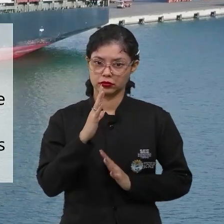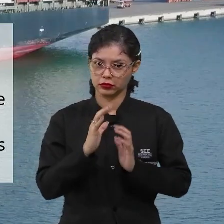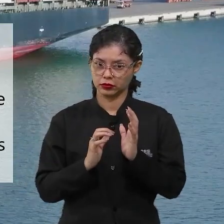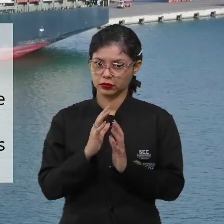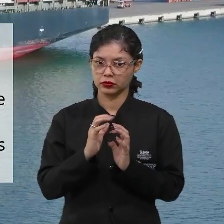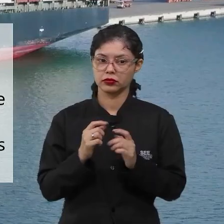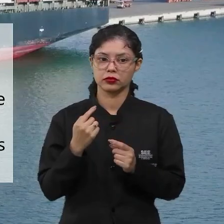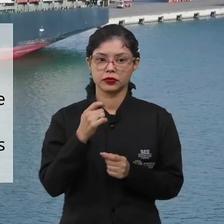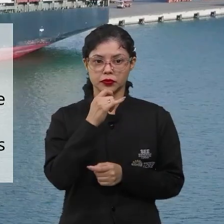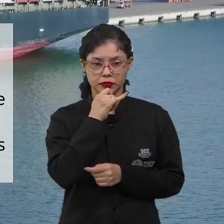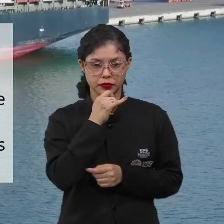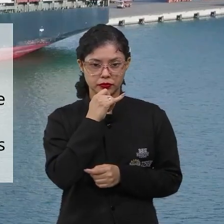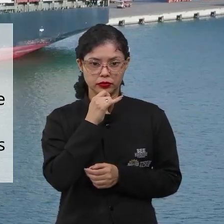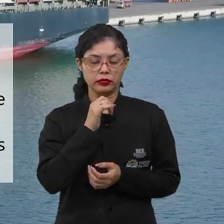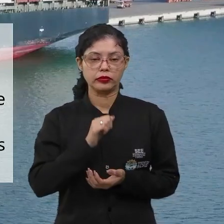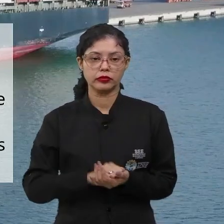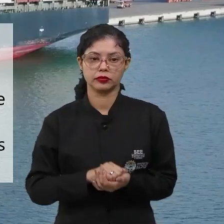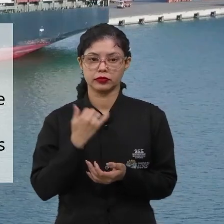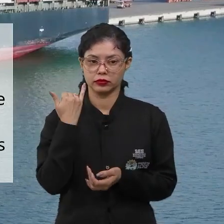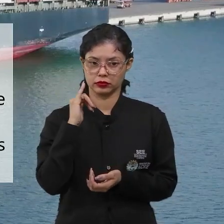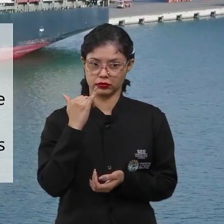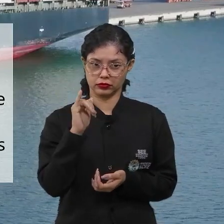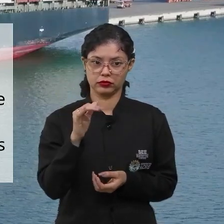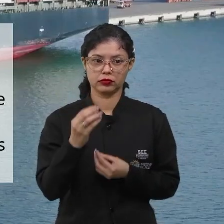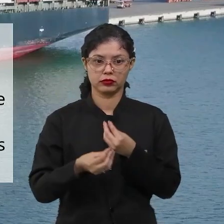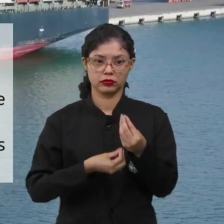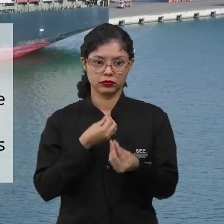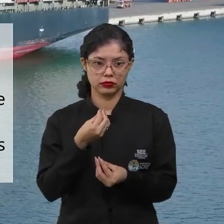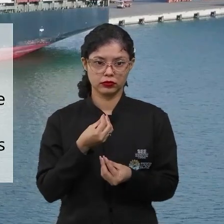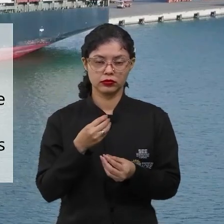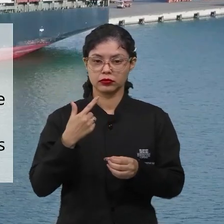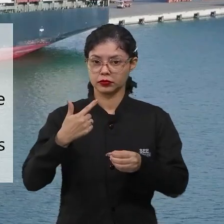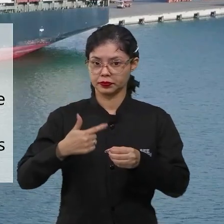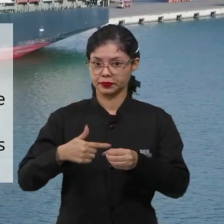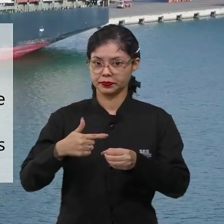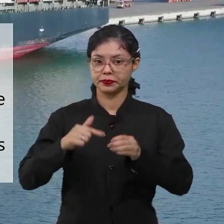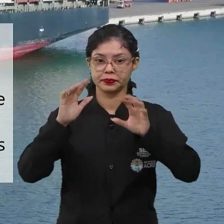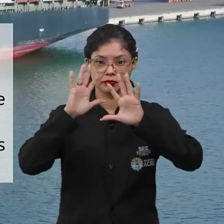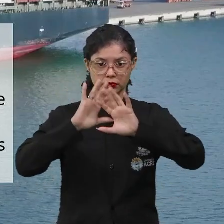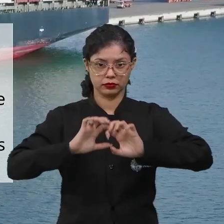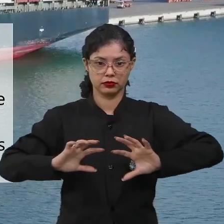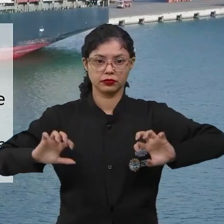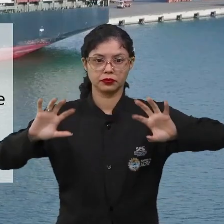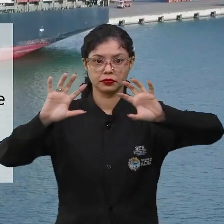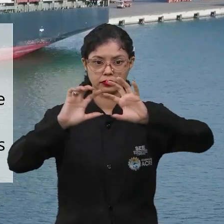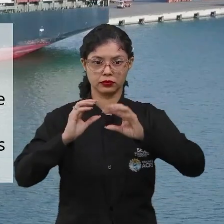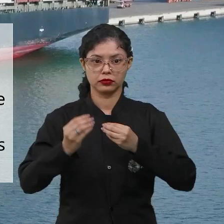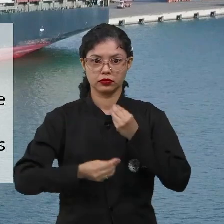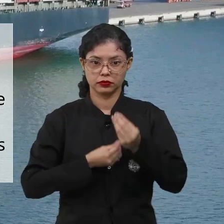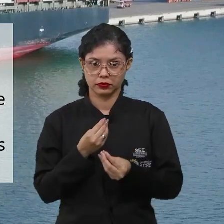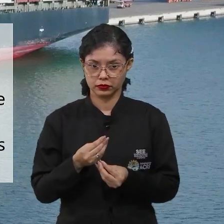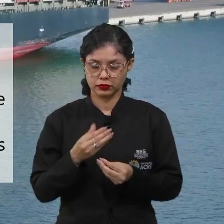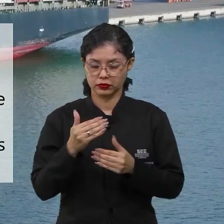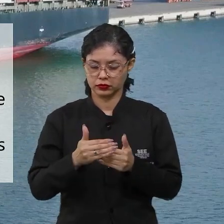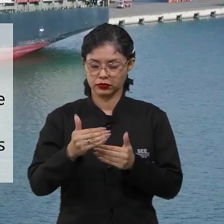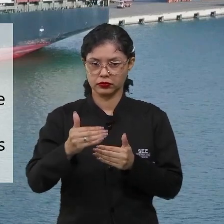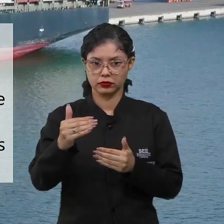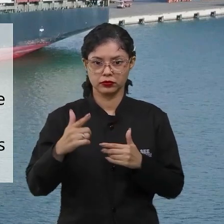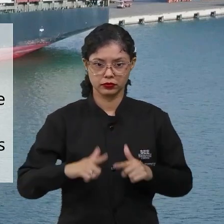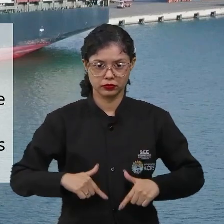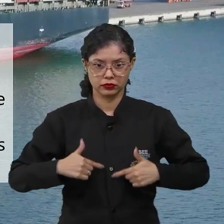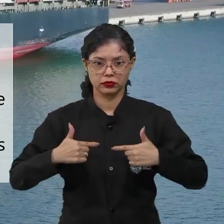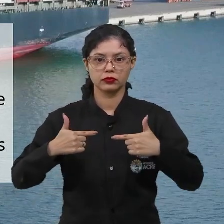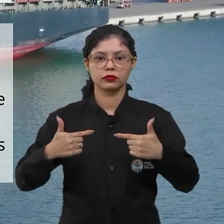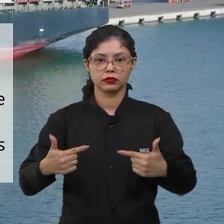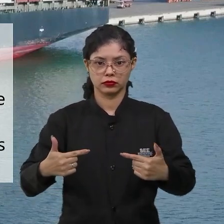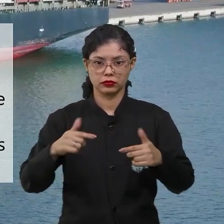por exemplo, pela questão da energia, como é a questão do petróleo e gás, que seguem como as causas de guerras